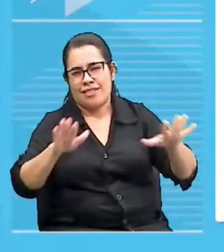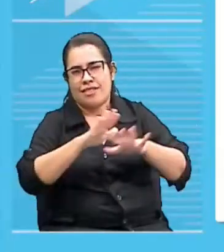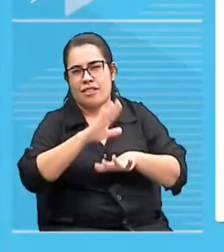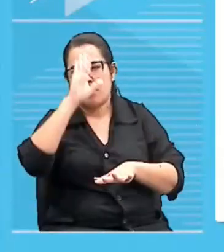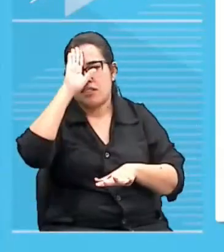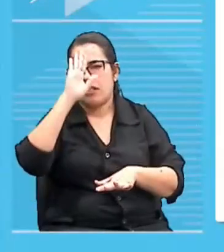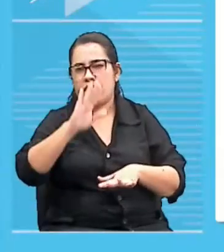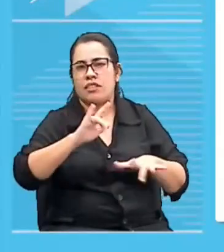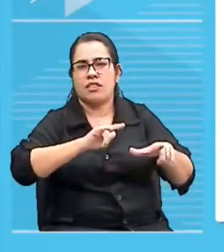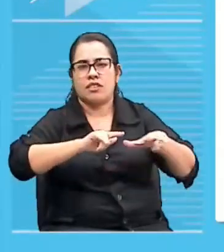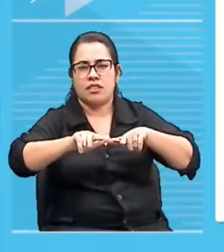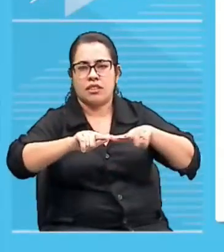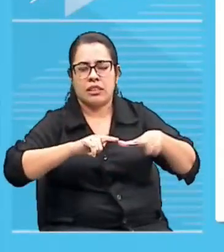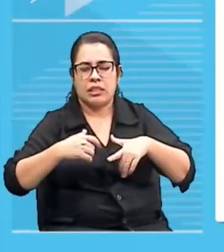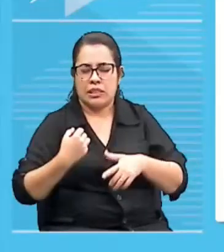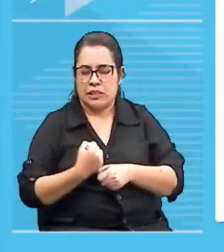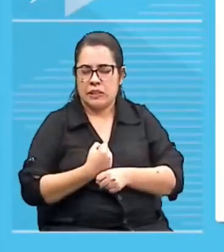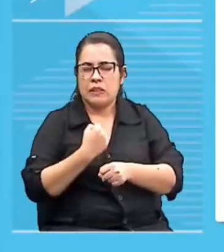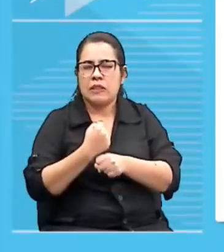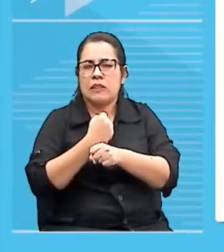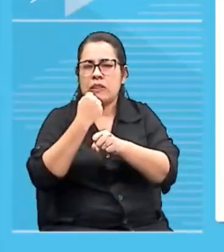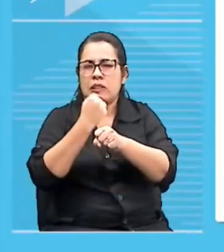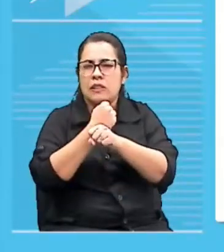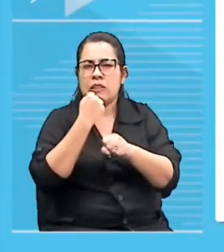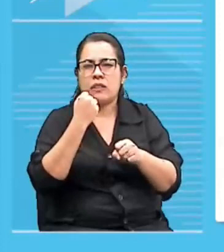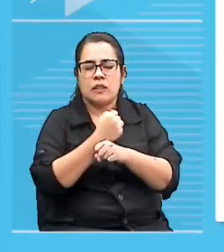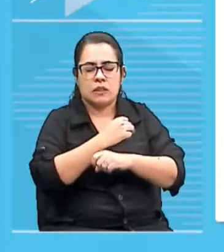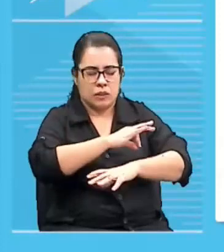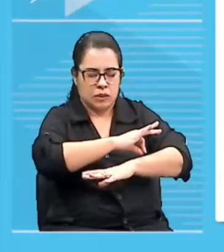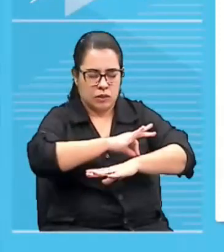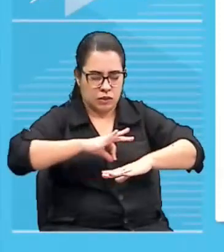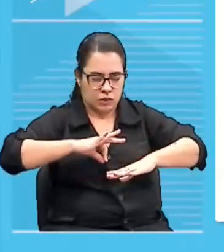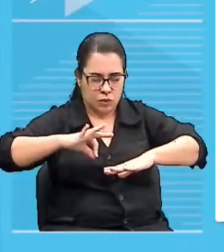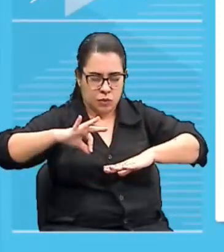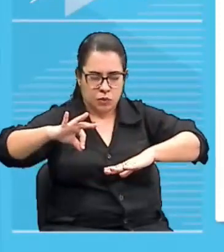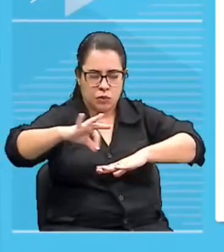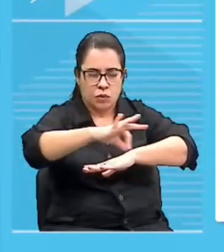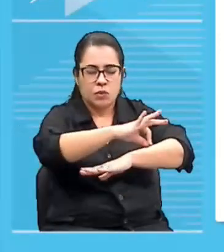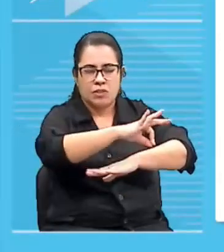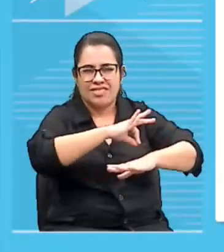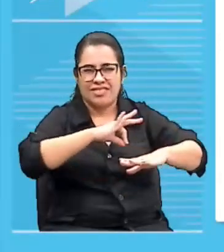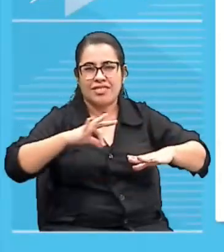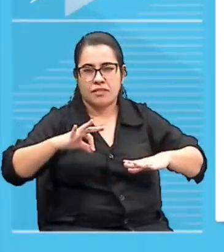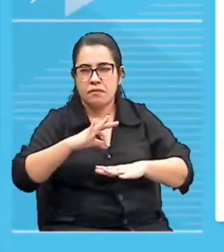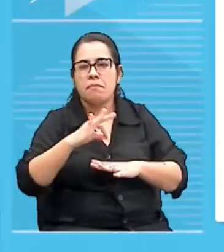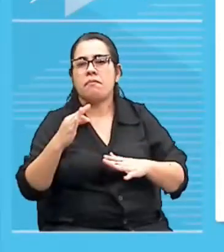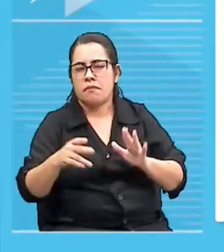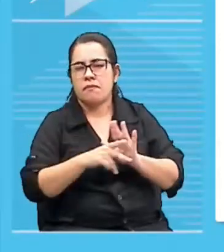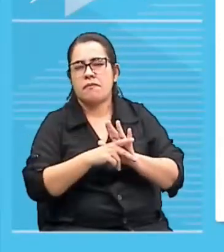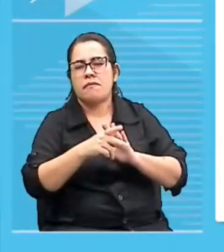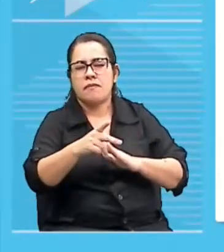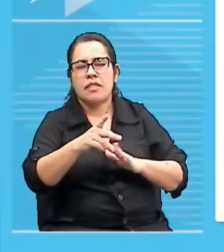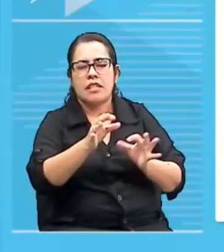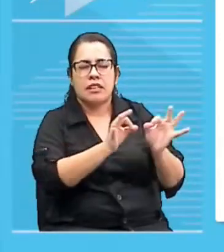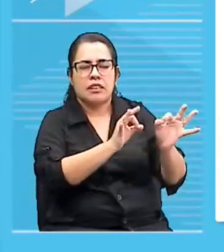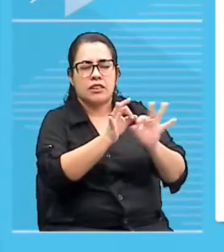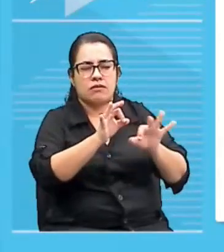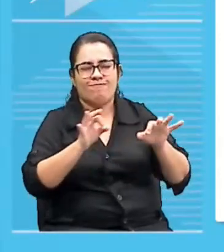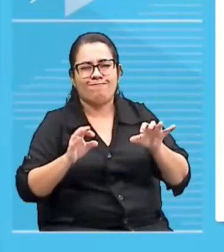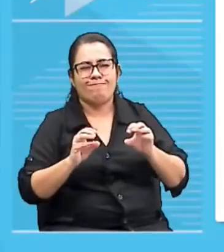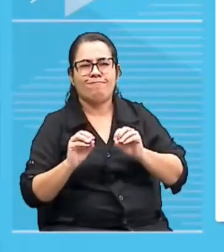o pessoal que trabalha na área da construção, de arquitetura, pessoal que trabalha nessa área de design